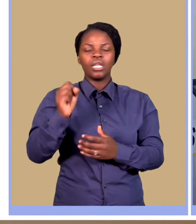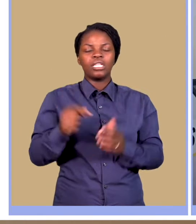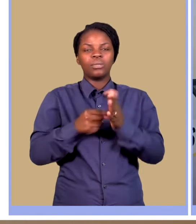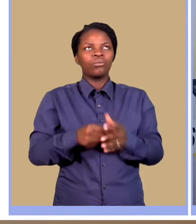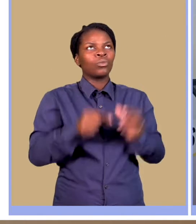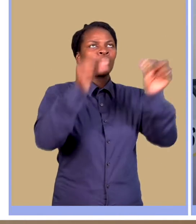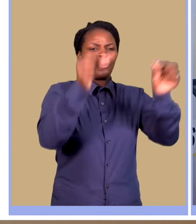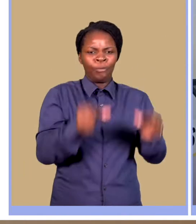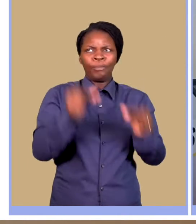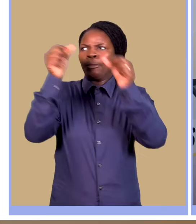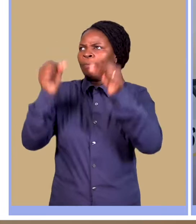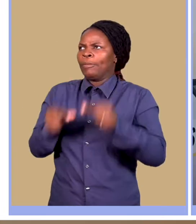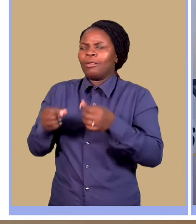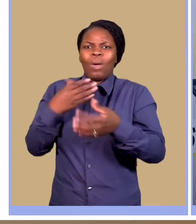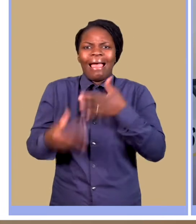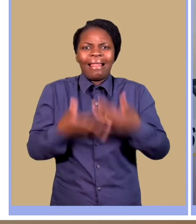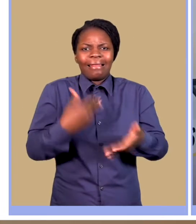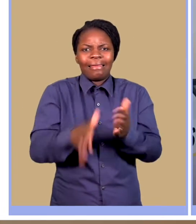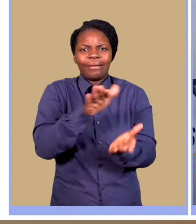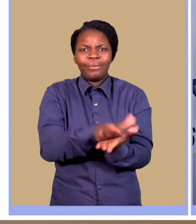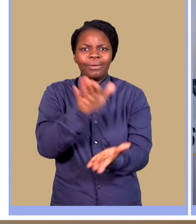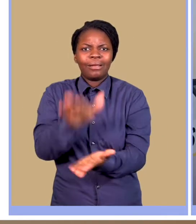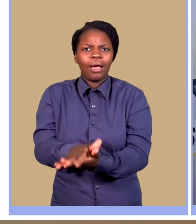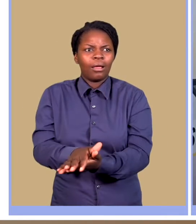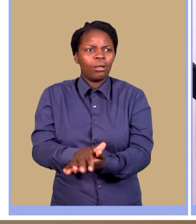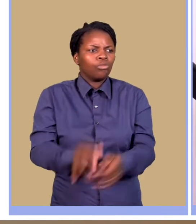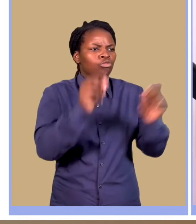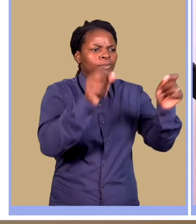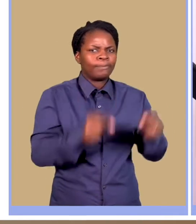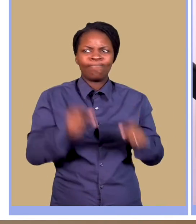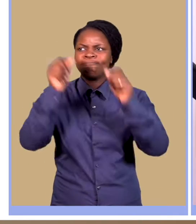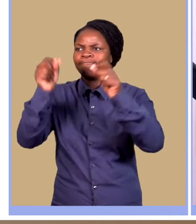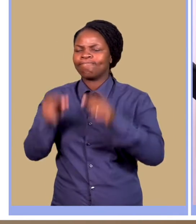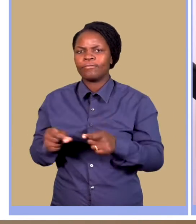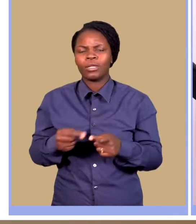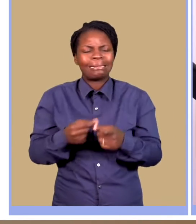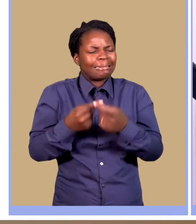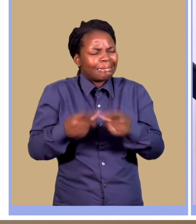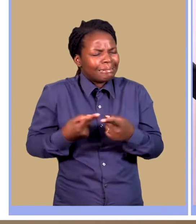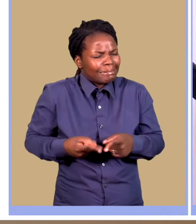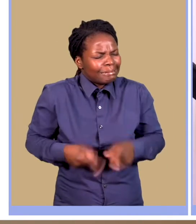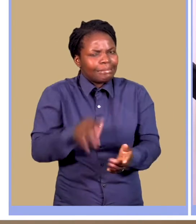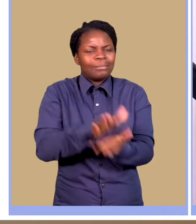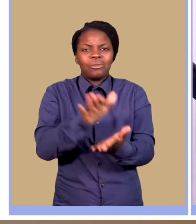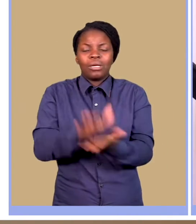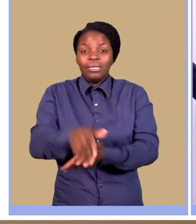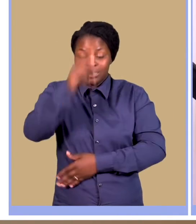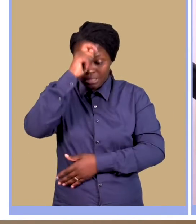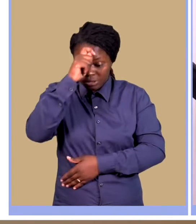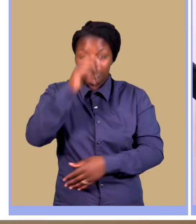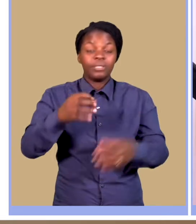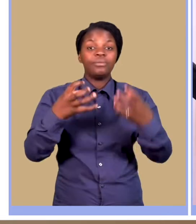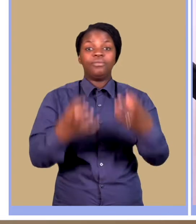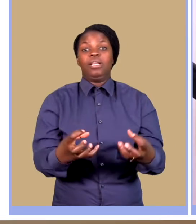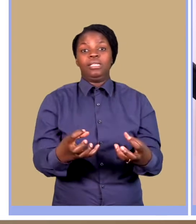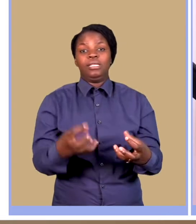praticada por diversos partidos políticos. Sabe-se que estamos no período eleitoral, então, próximo período